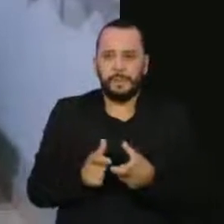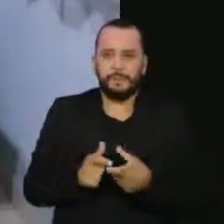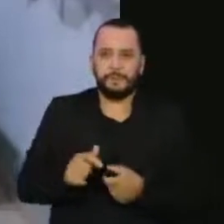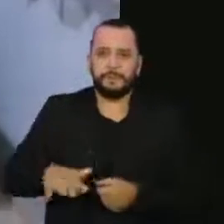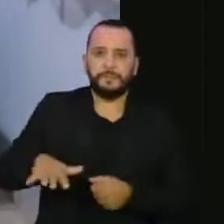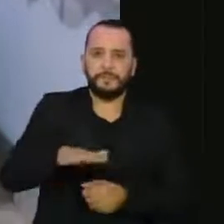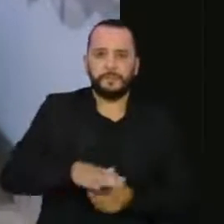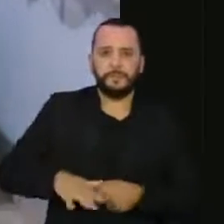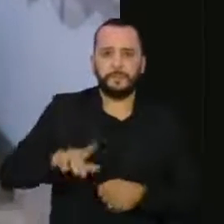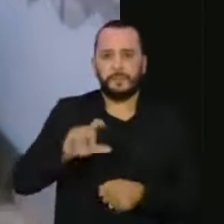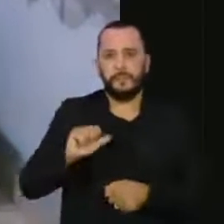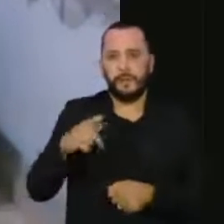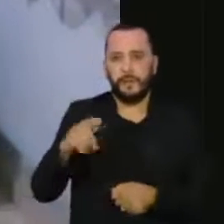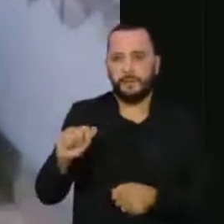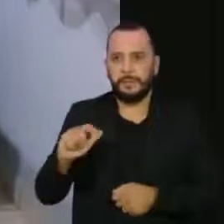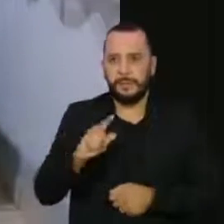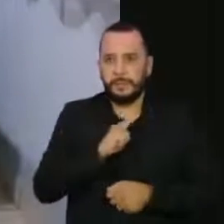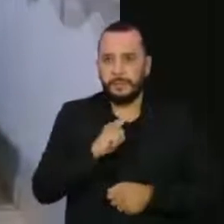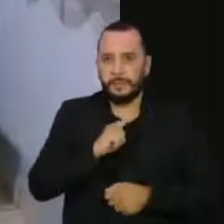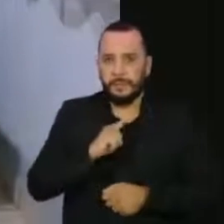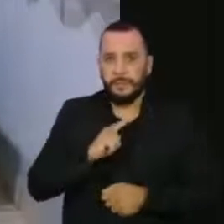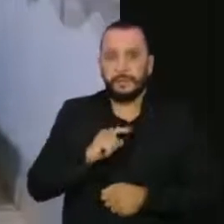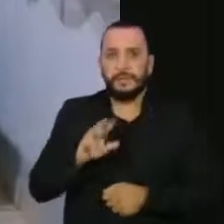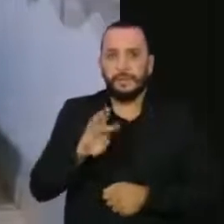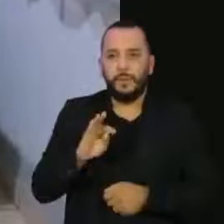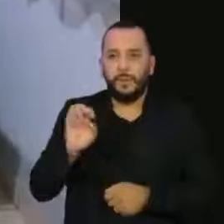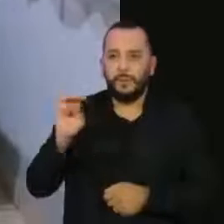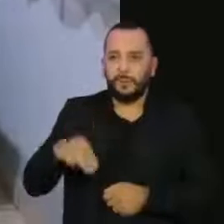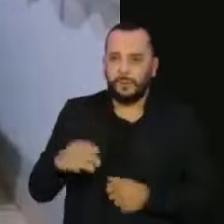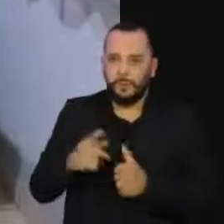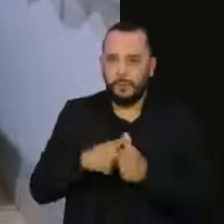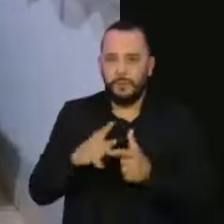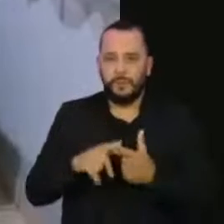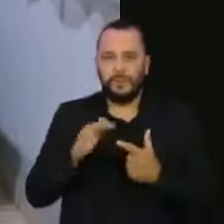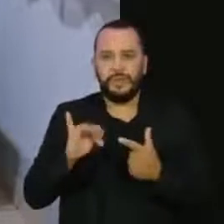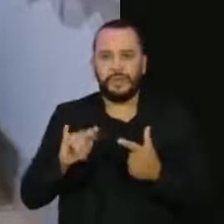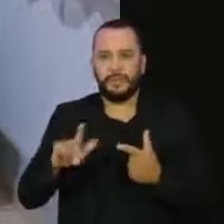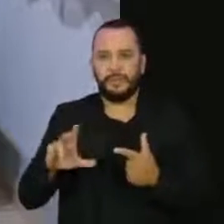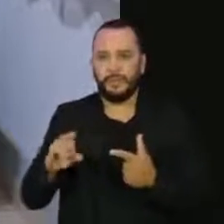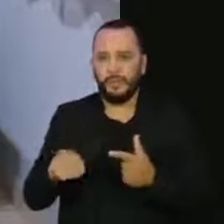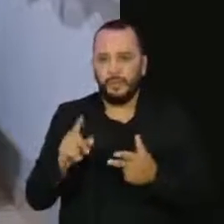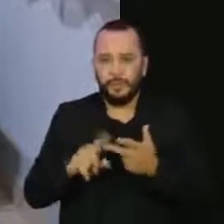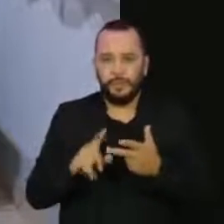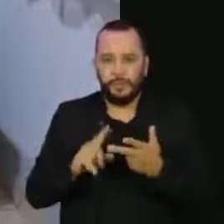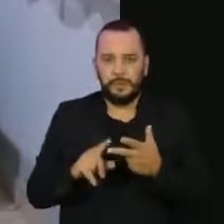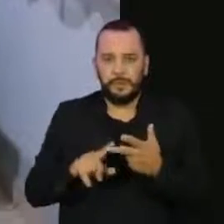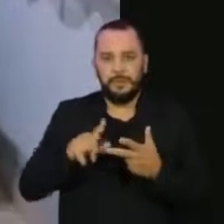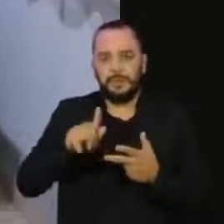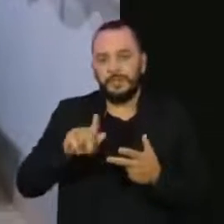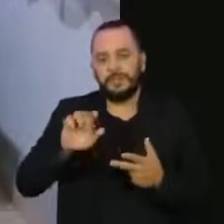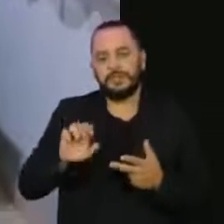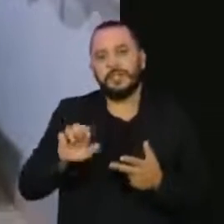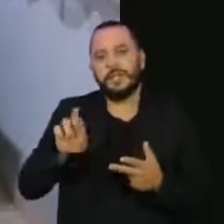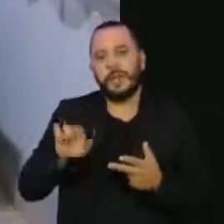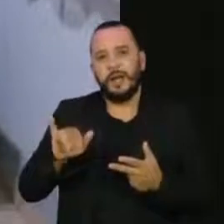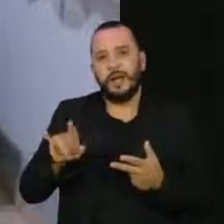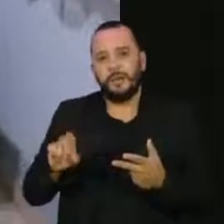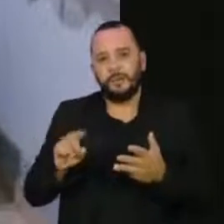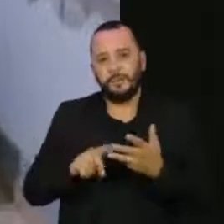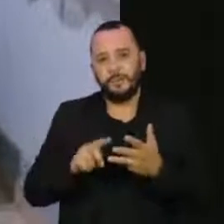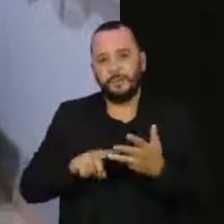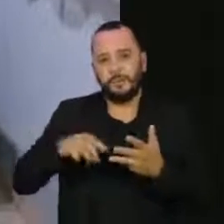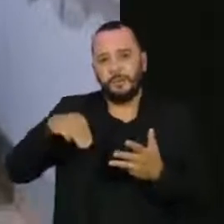que passou Wilson Batista, Francisco Alves, Geraldo Pereira, Madame